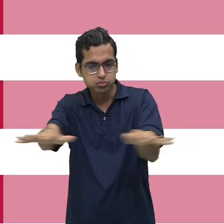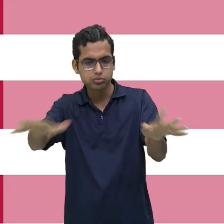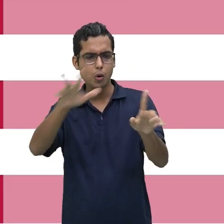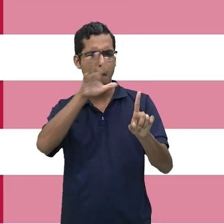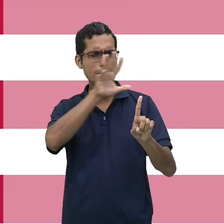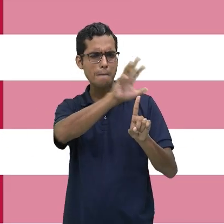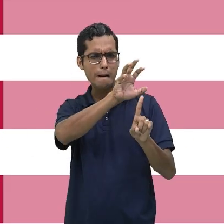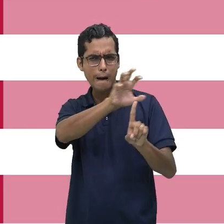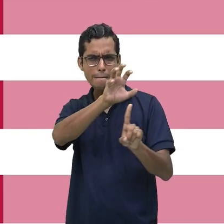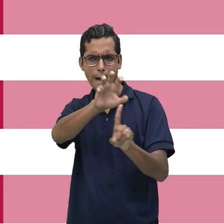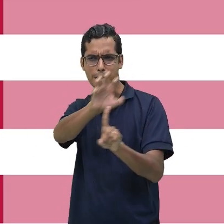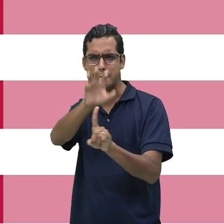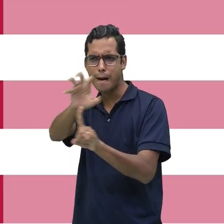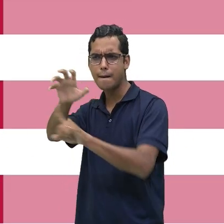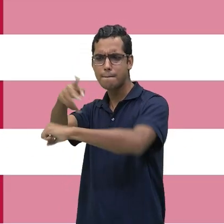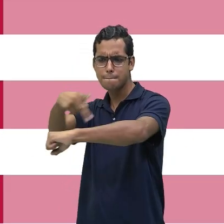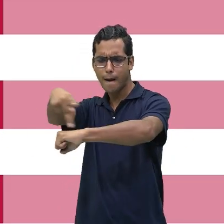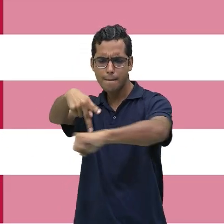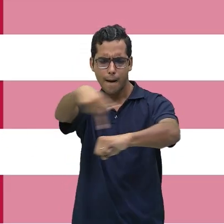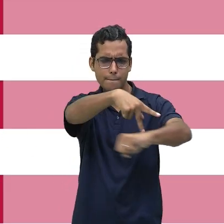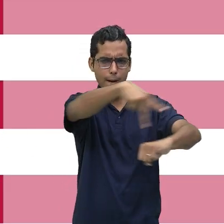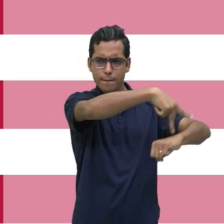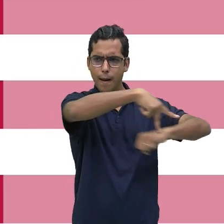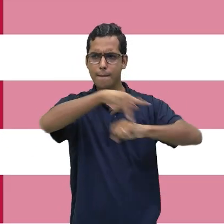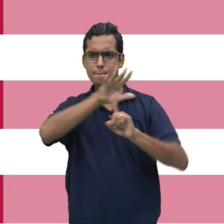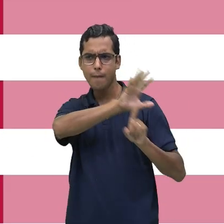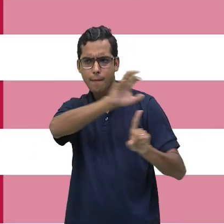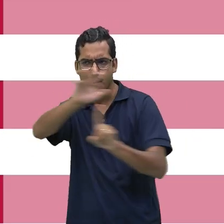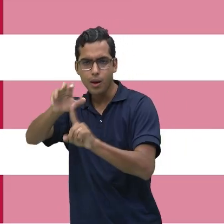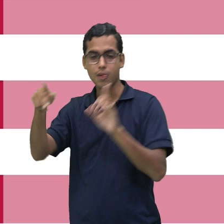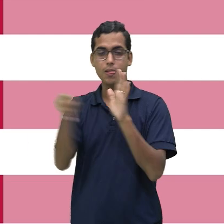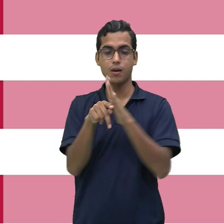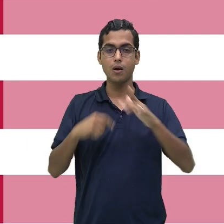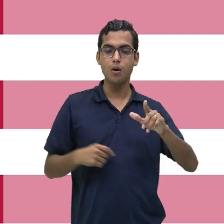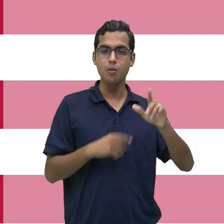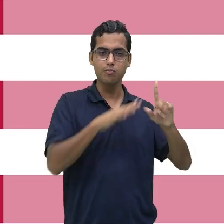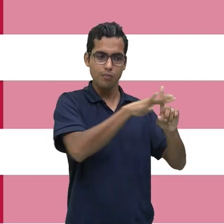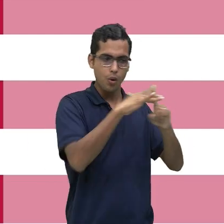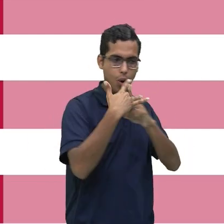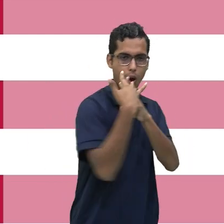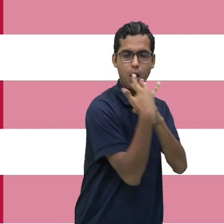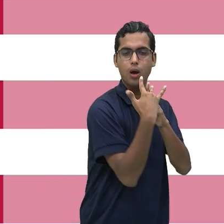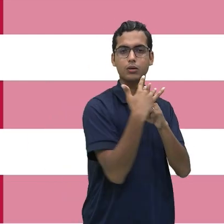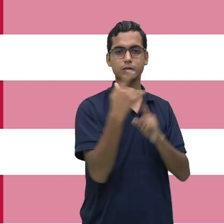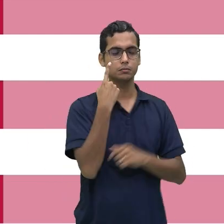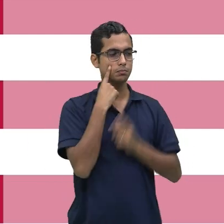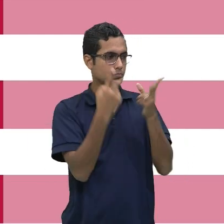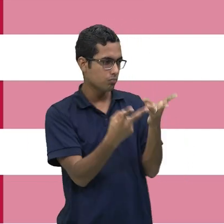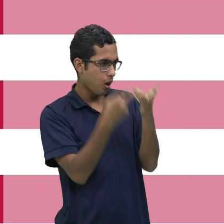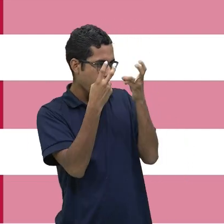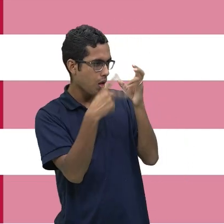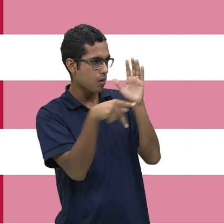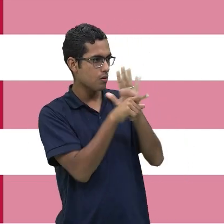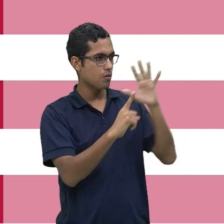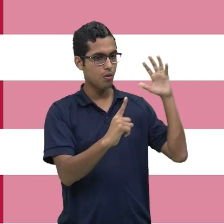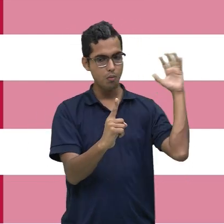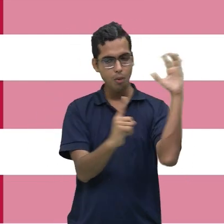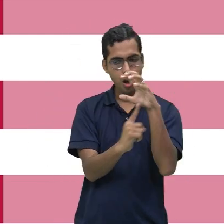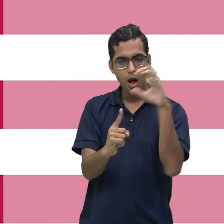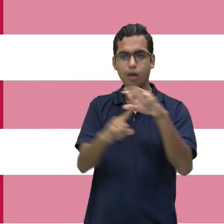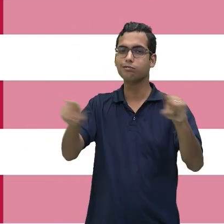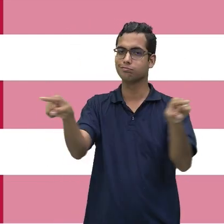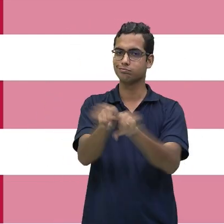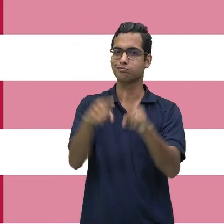influência, né? Então viam também a União Soviética, né, tendo a sua influência. Então viam